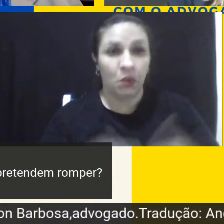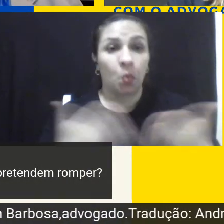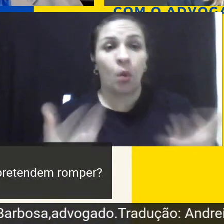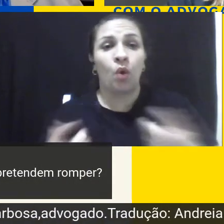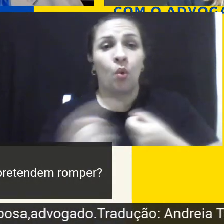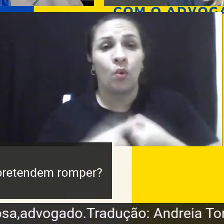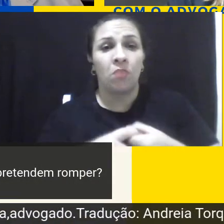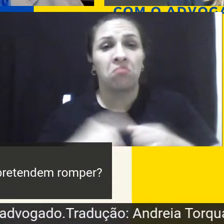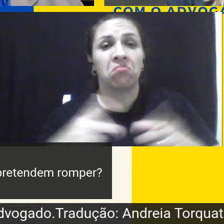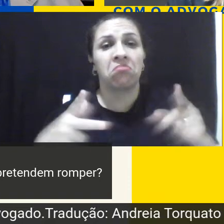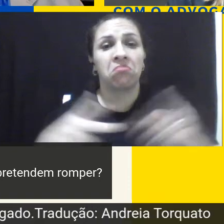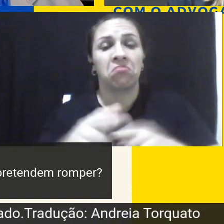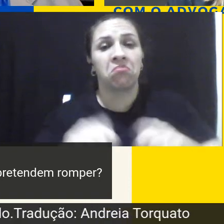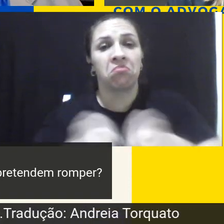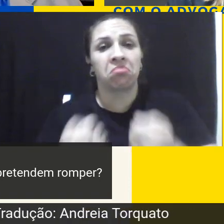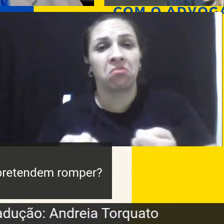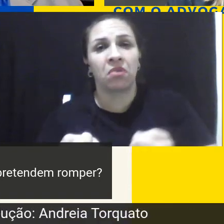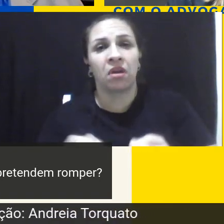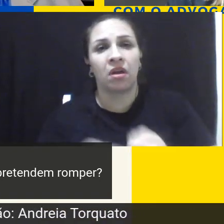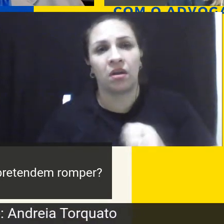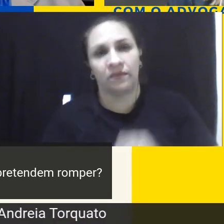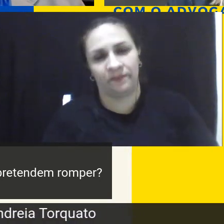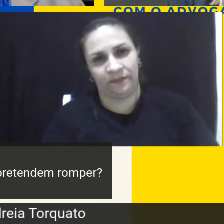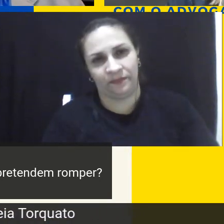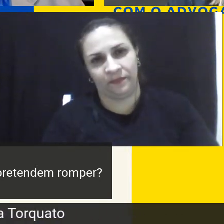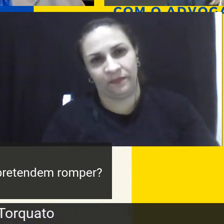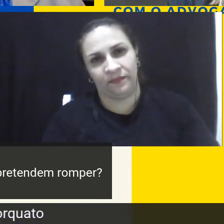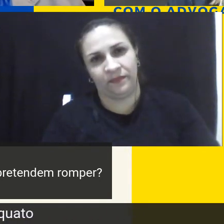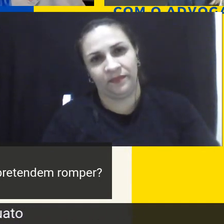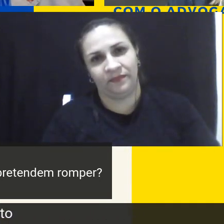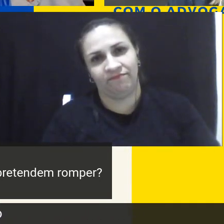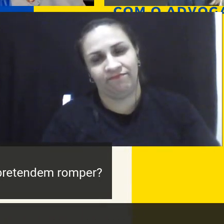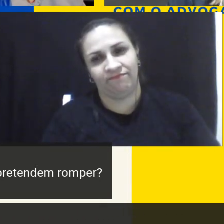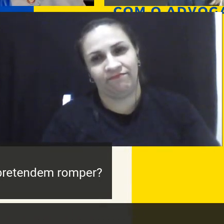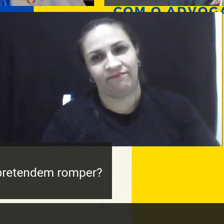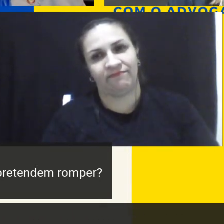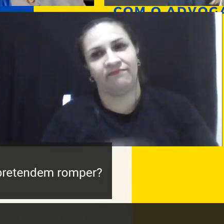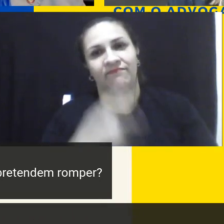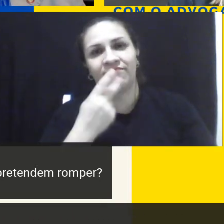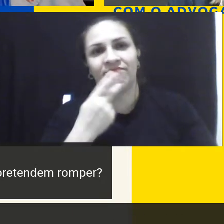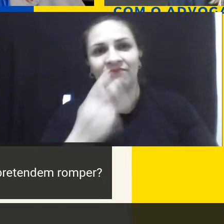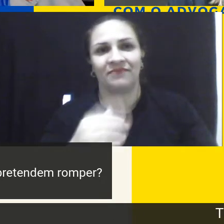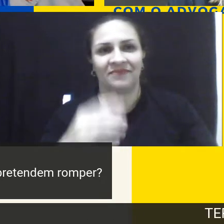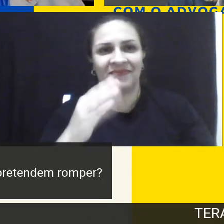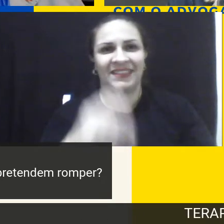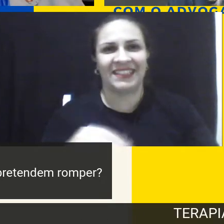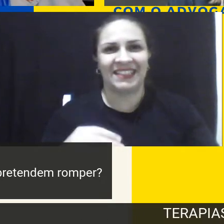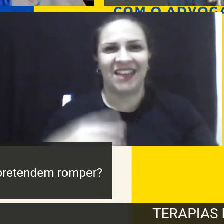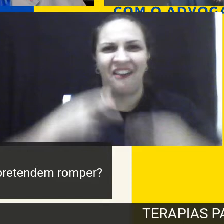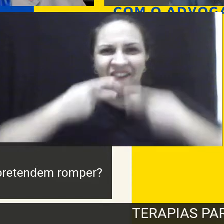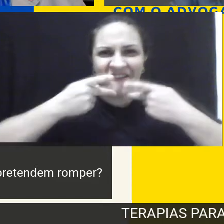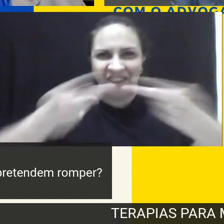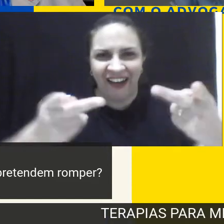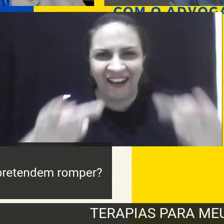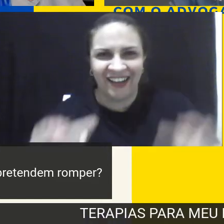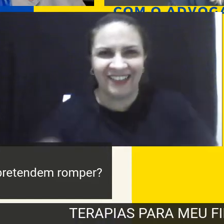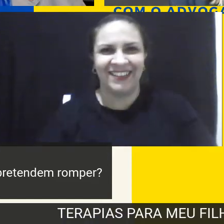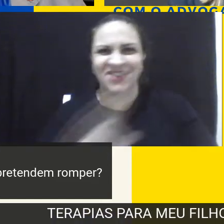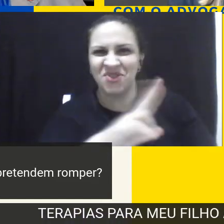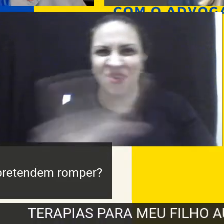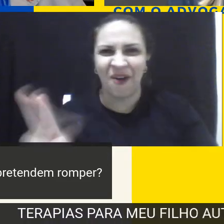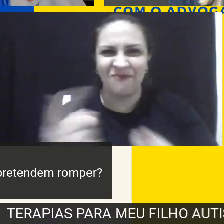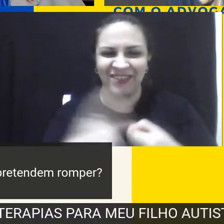convênios que pretendem romper? Ah, tá. Ele quer saber, ele quer que a gente seja X9, que